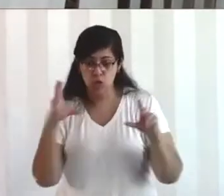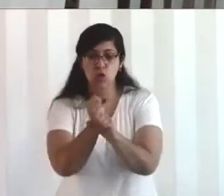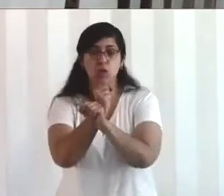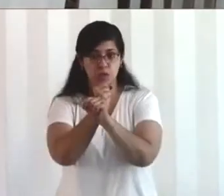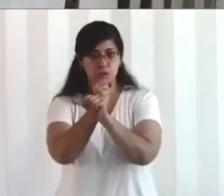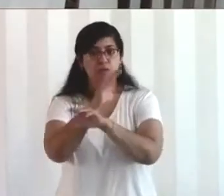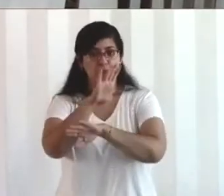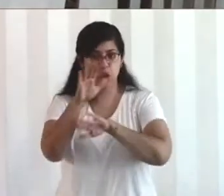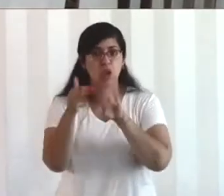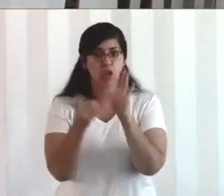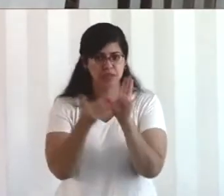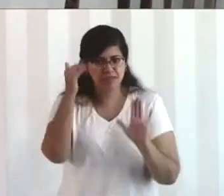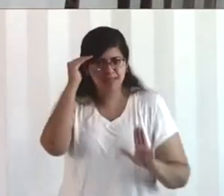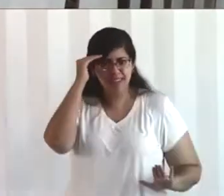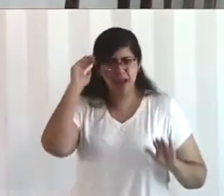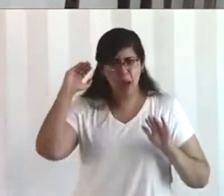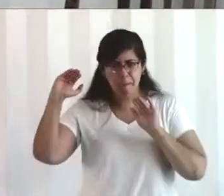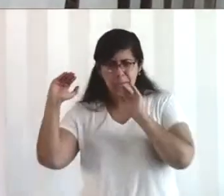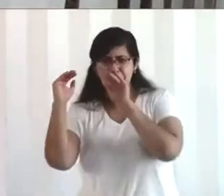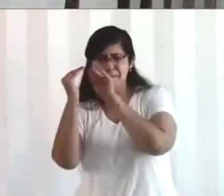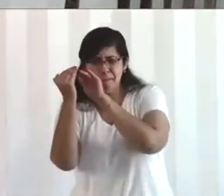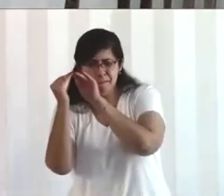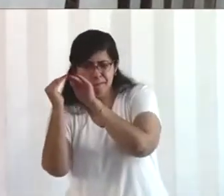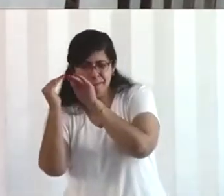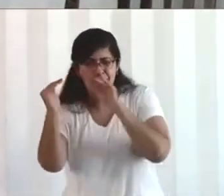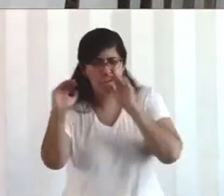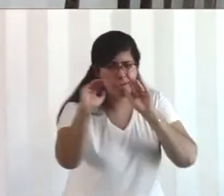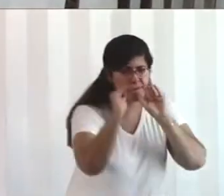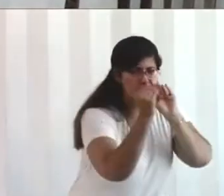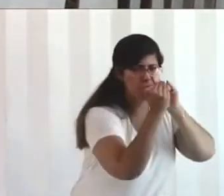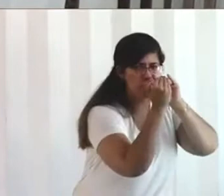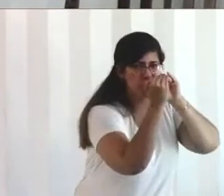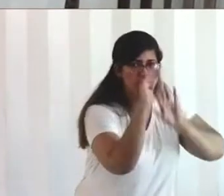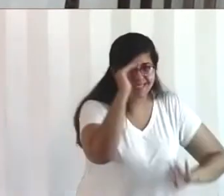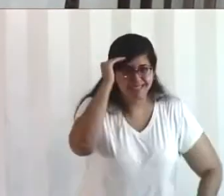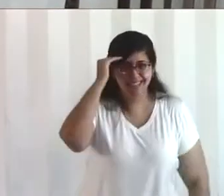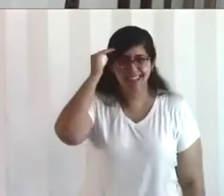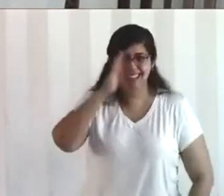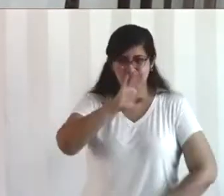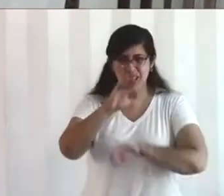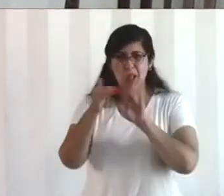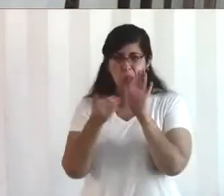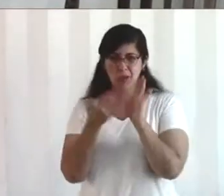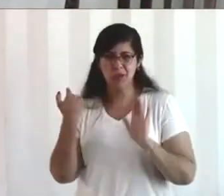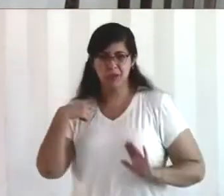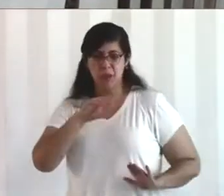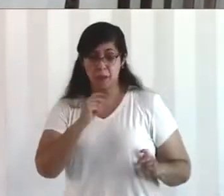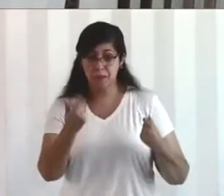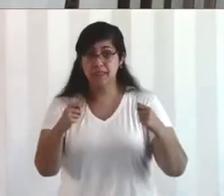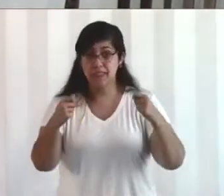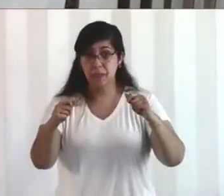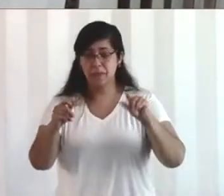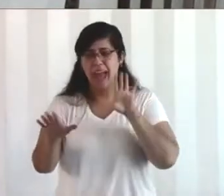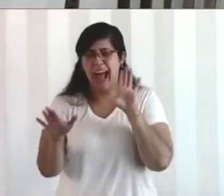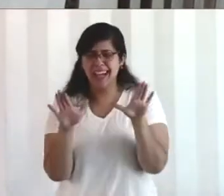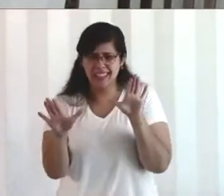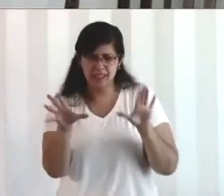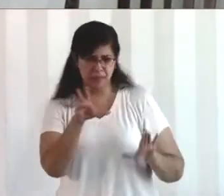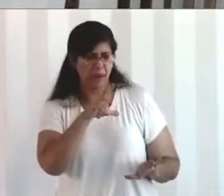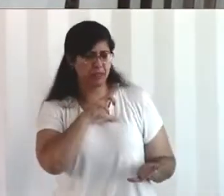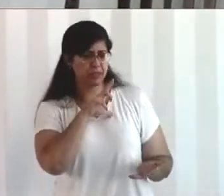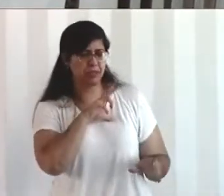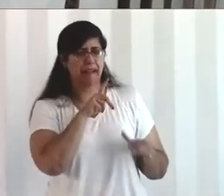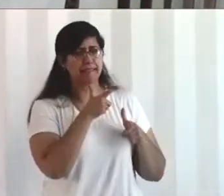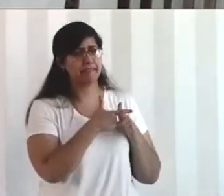nos unirmos nos mesmos propósitos com os nossos irmãos, porque nós temos muitas coisas na nossa vida, muitas preocupações.